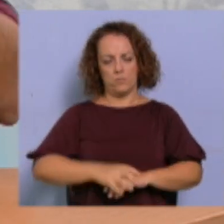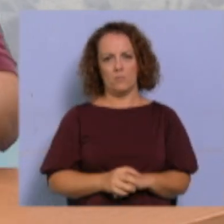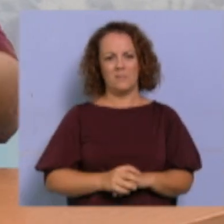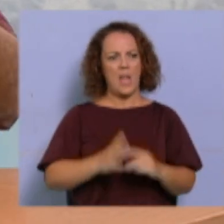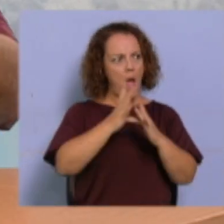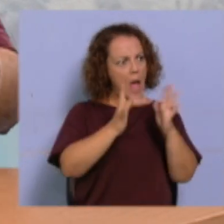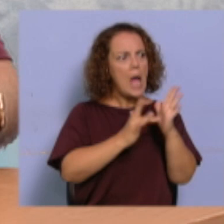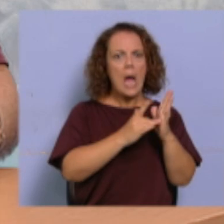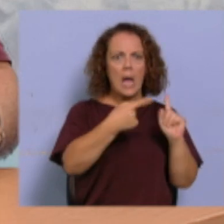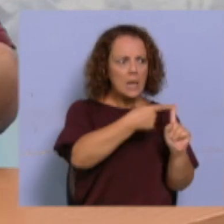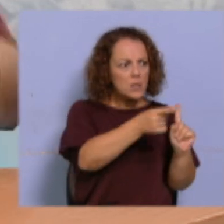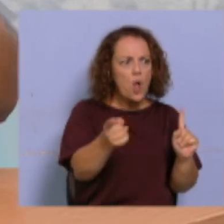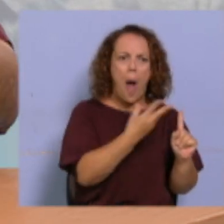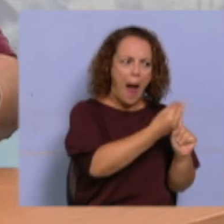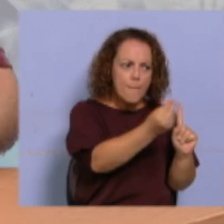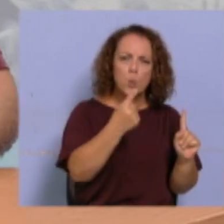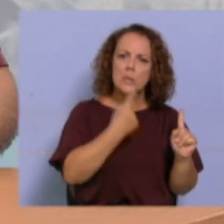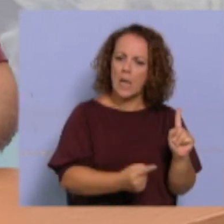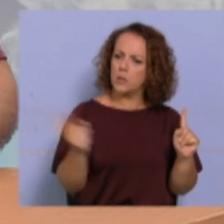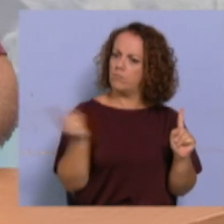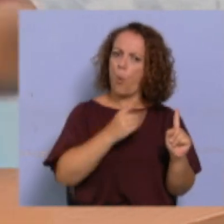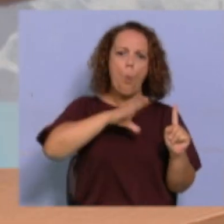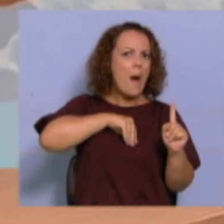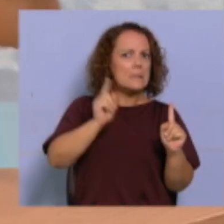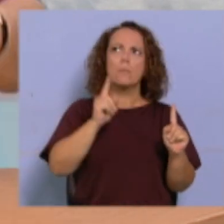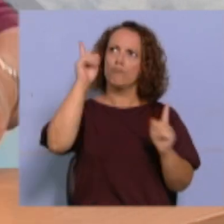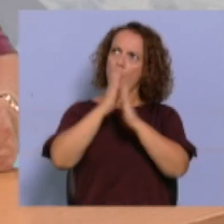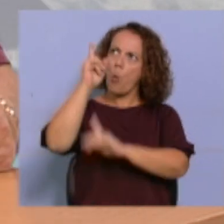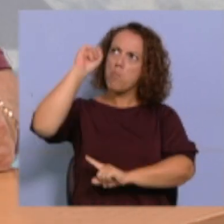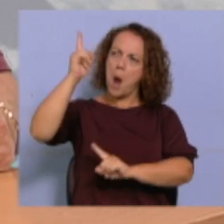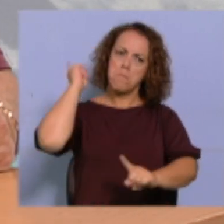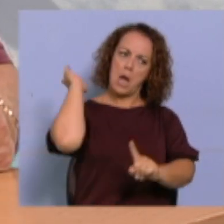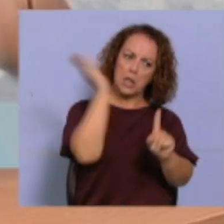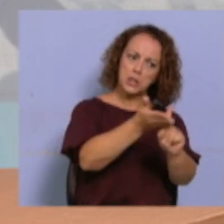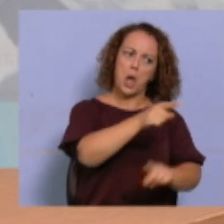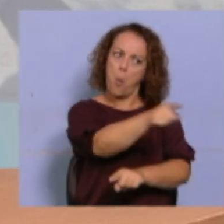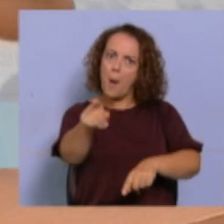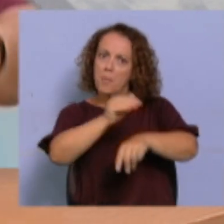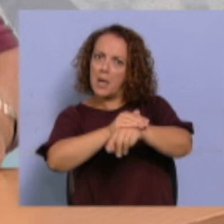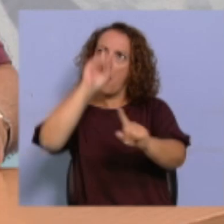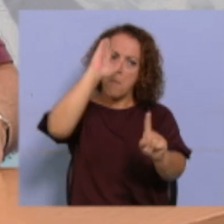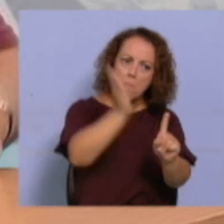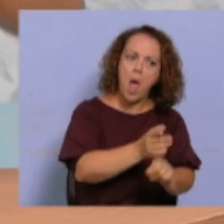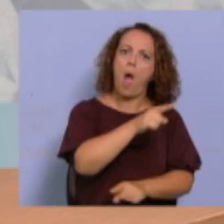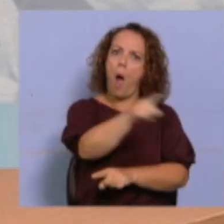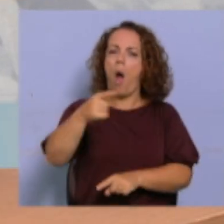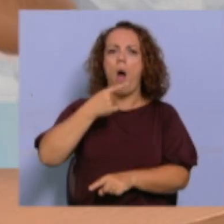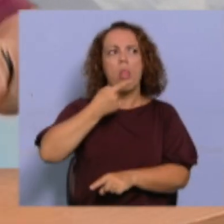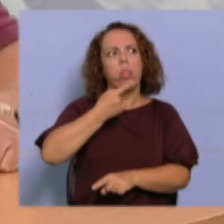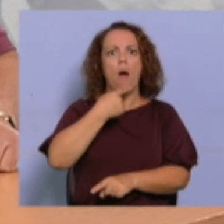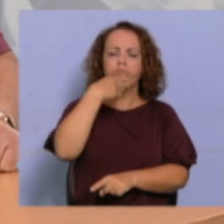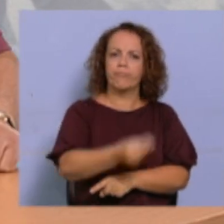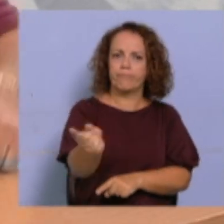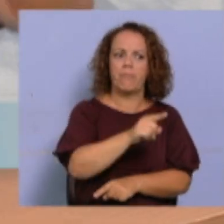não aceitam isto. Não, Deus tem que castigar. Não, aquele é pecador. Não, aquele é pagão. Não, aquele